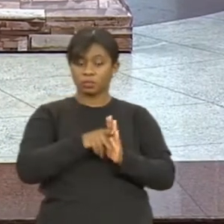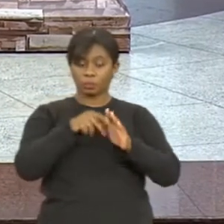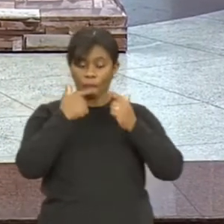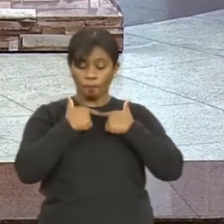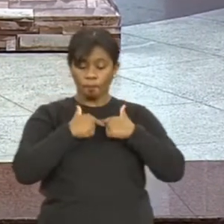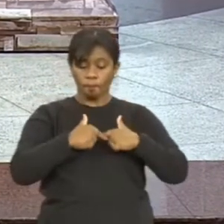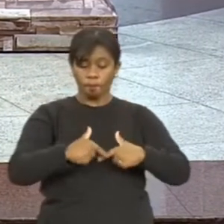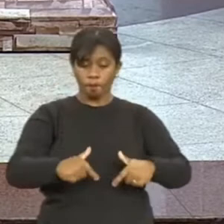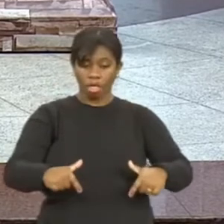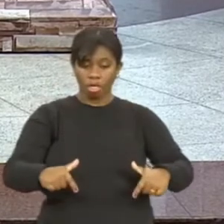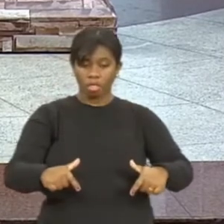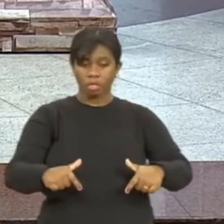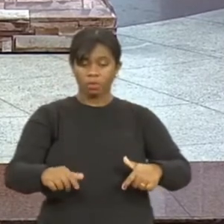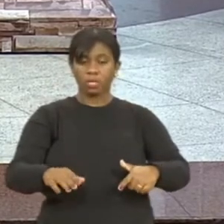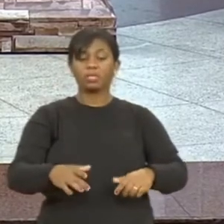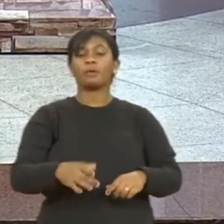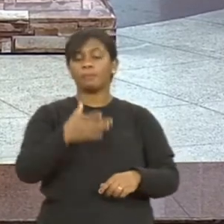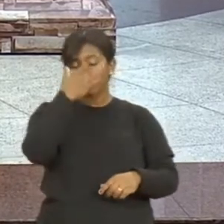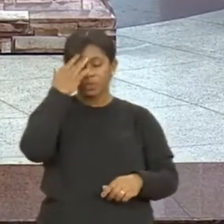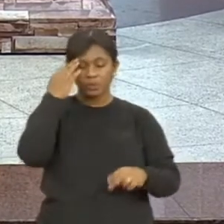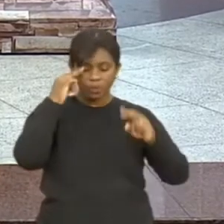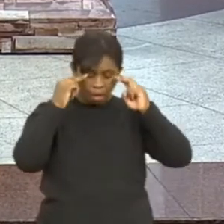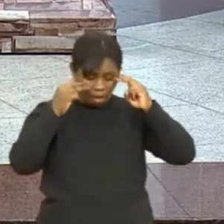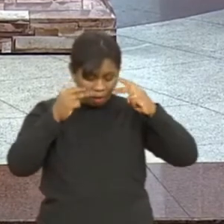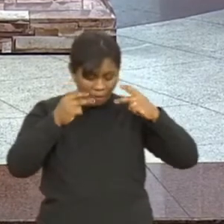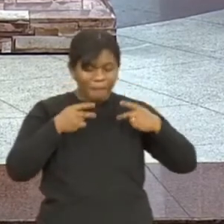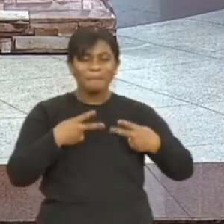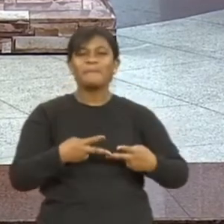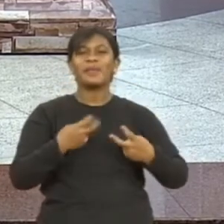enxerga o quanto ela já prejudicou ela mesma.